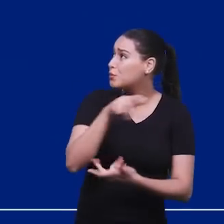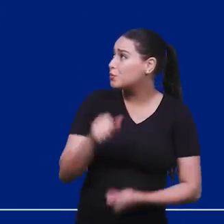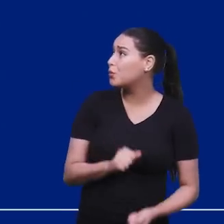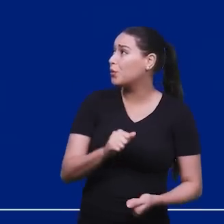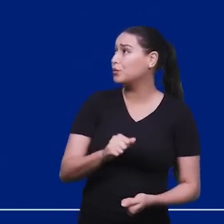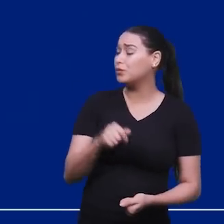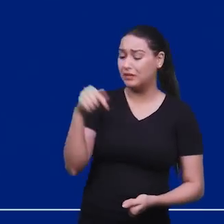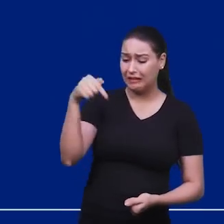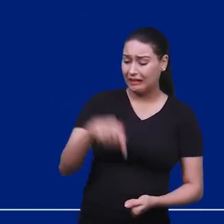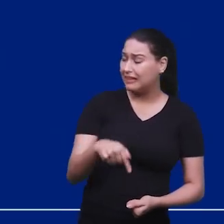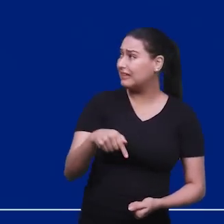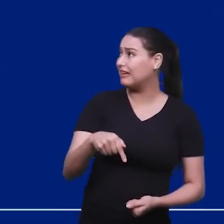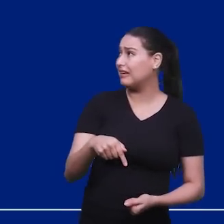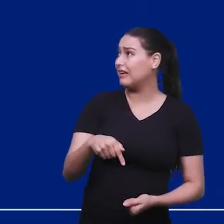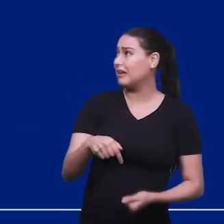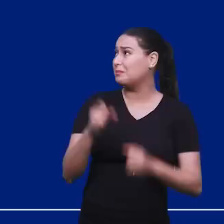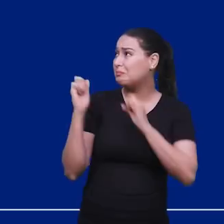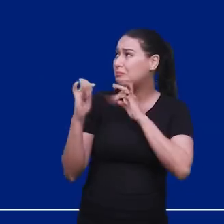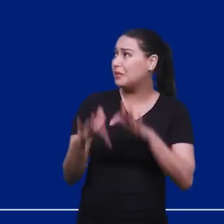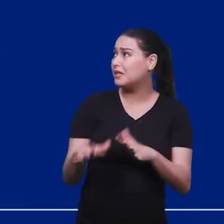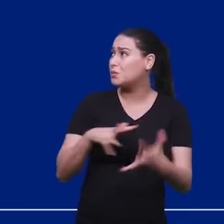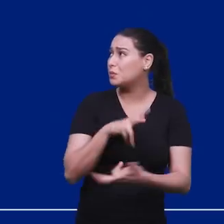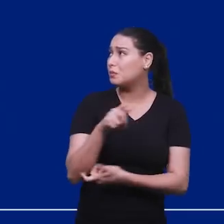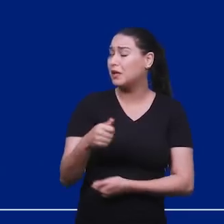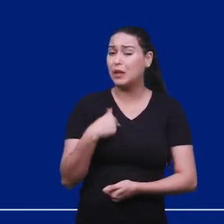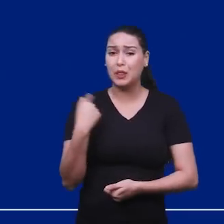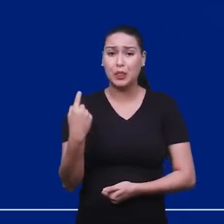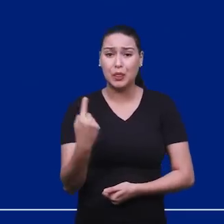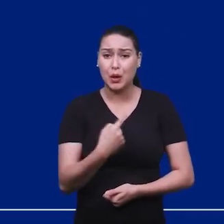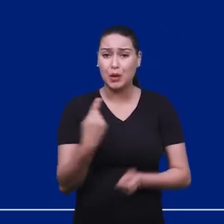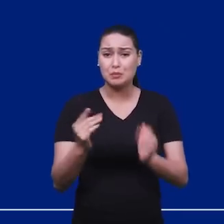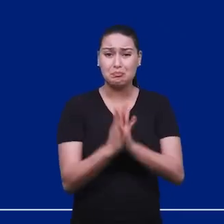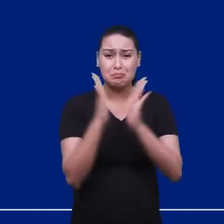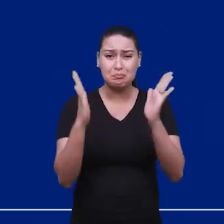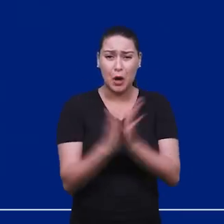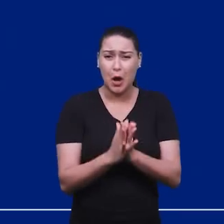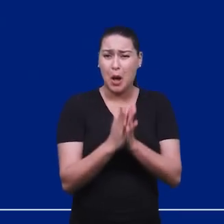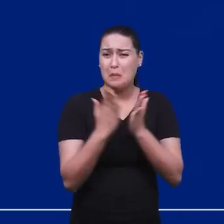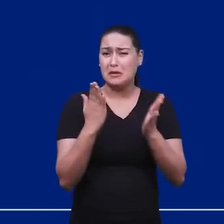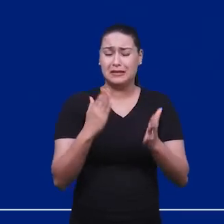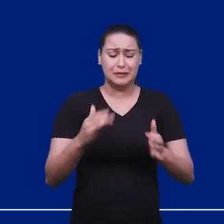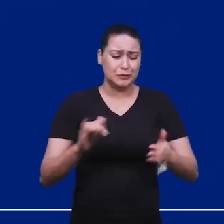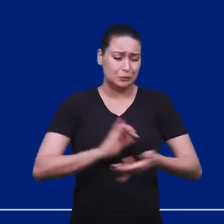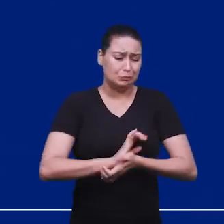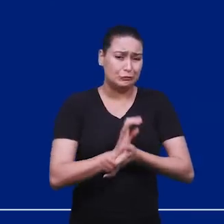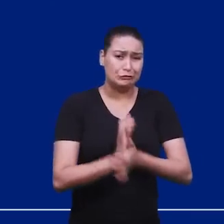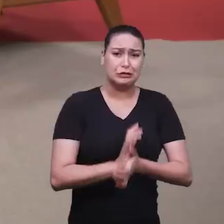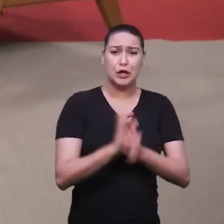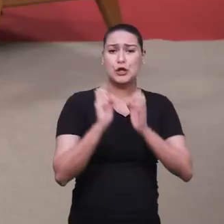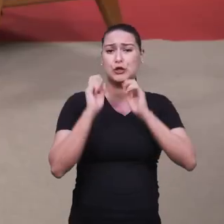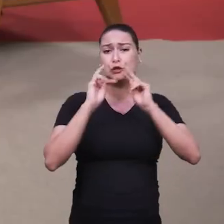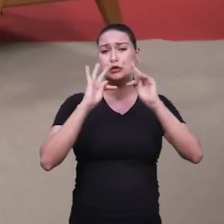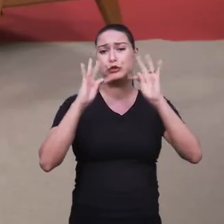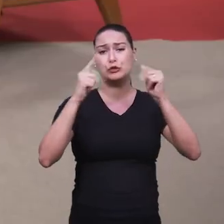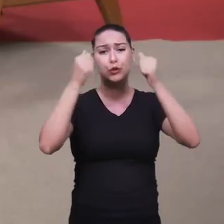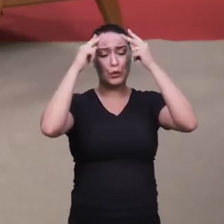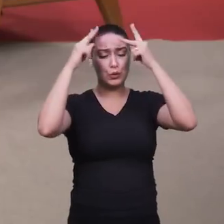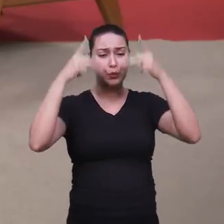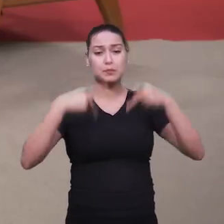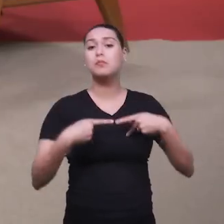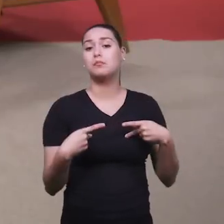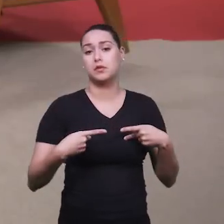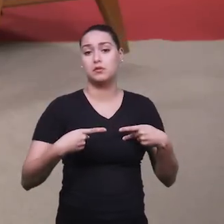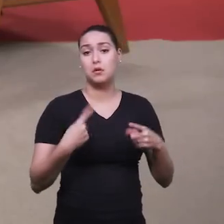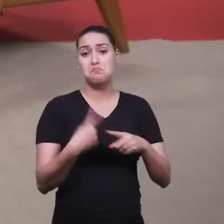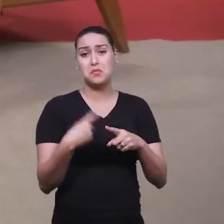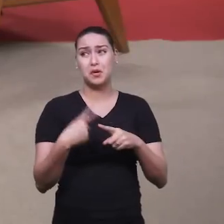Cristo só nesta vida, assalariado. Somos os mais miseráveis de todos os homens. Então, é o